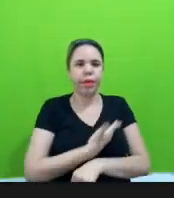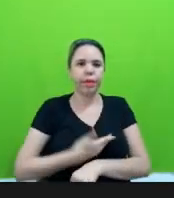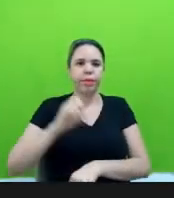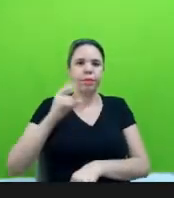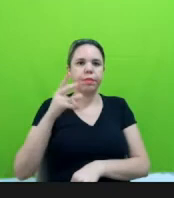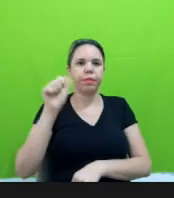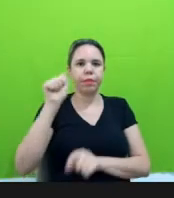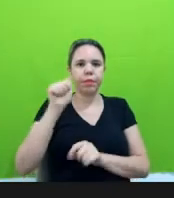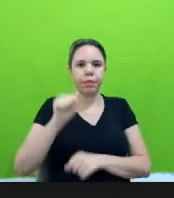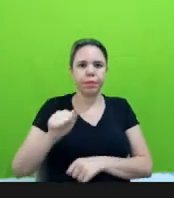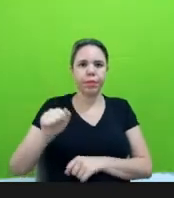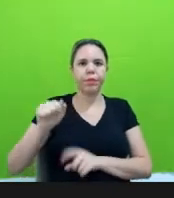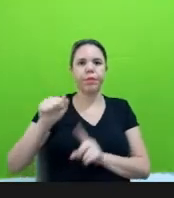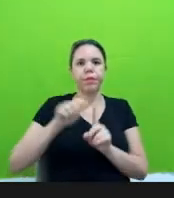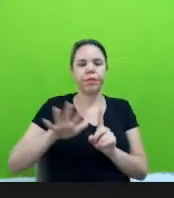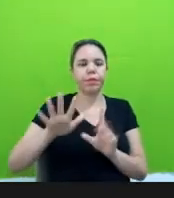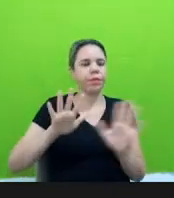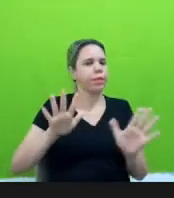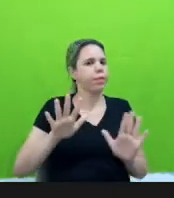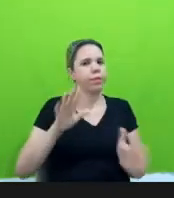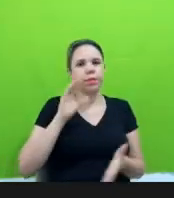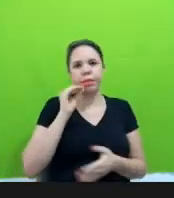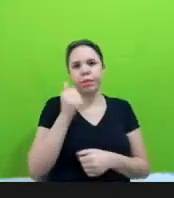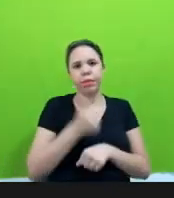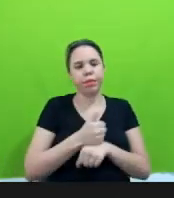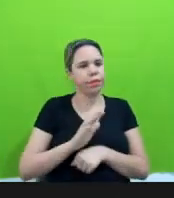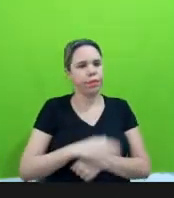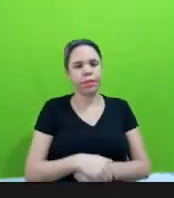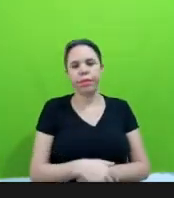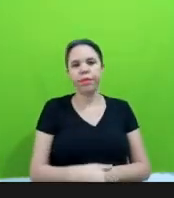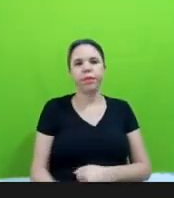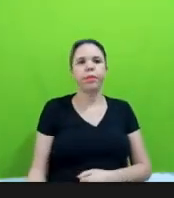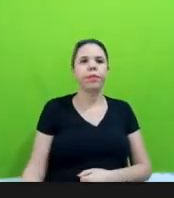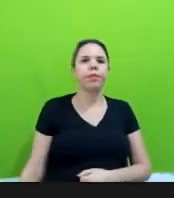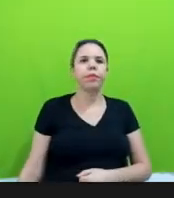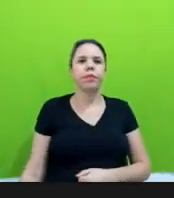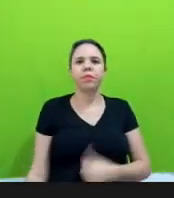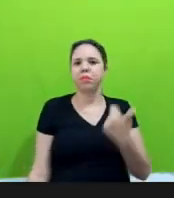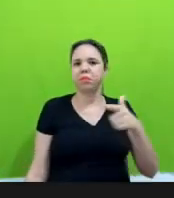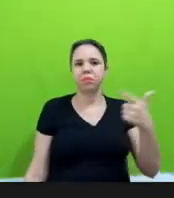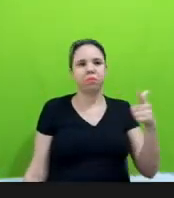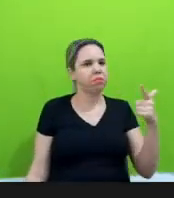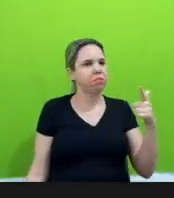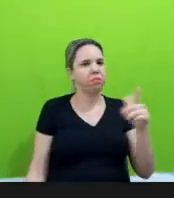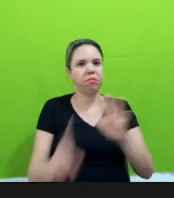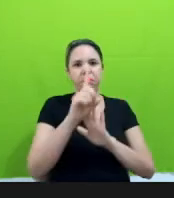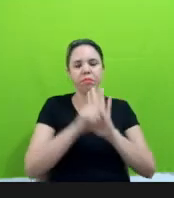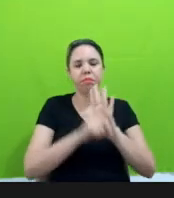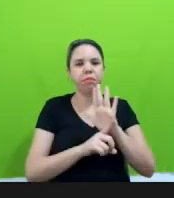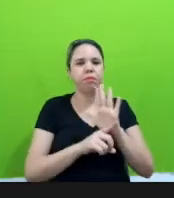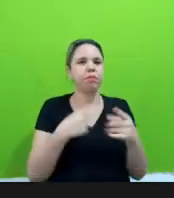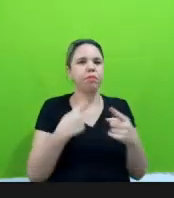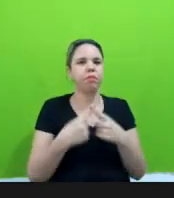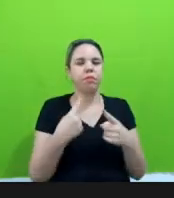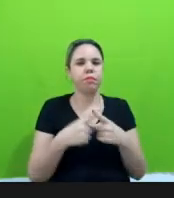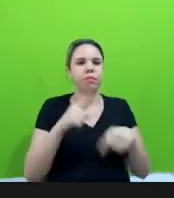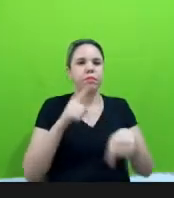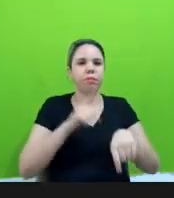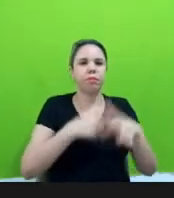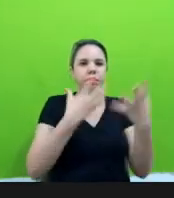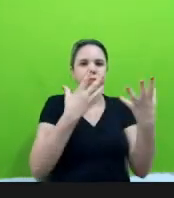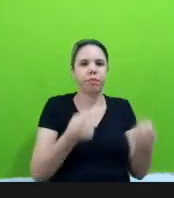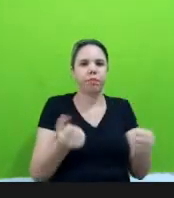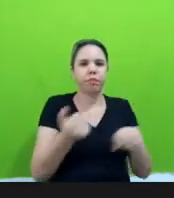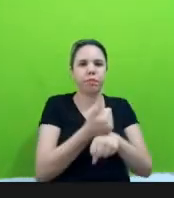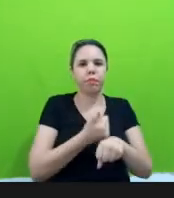sociedade, não o agente público, né? O agente público, ele não tem esse direito. Por quê? Porque no momento que ele assume uma carreira